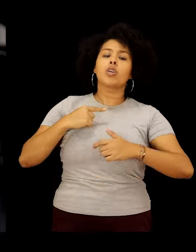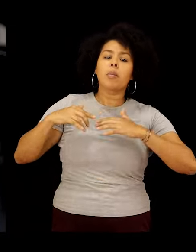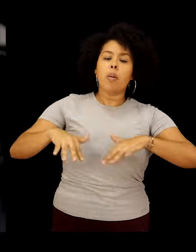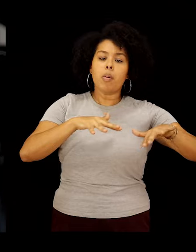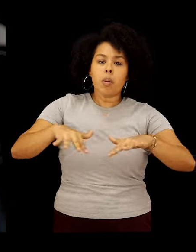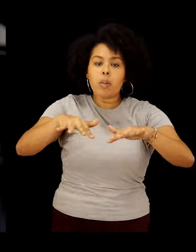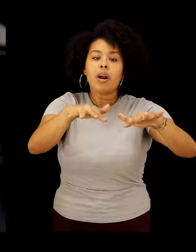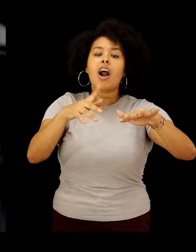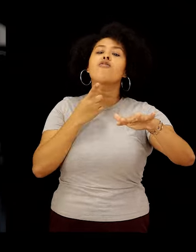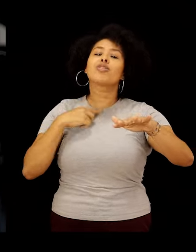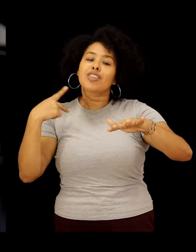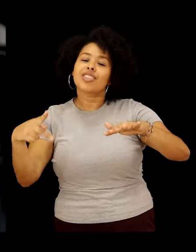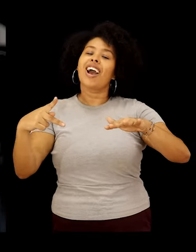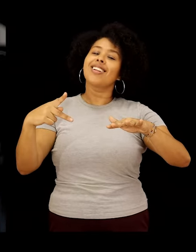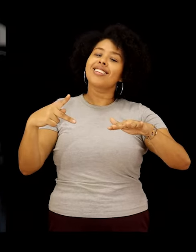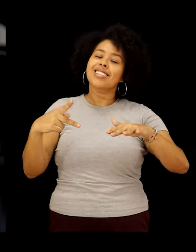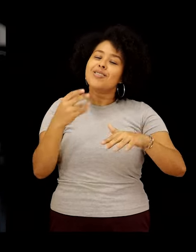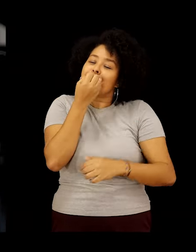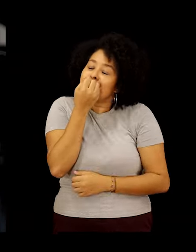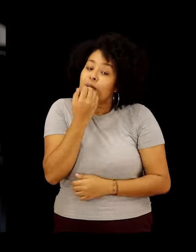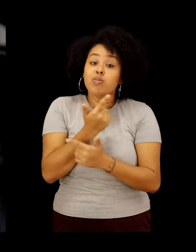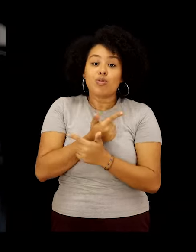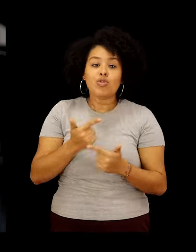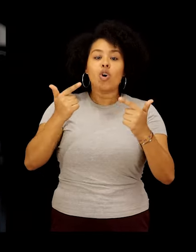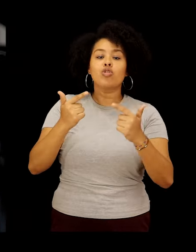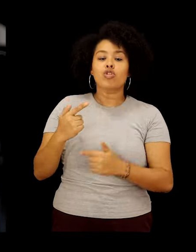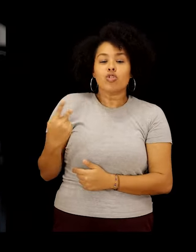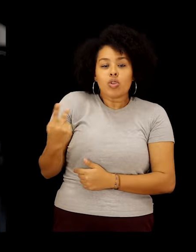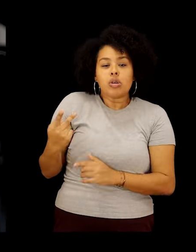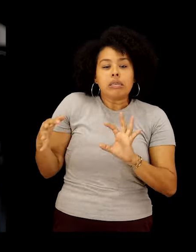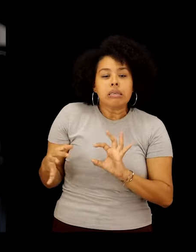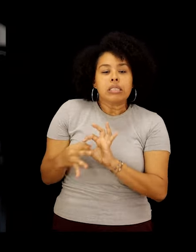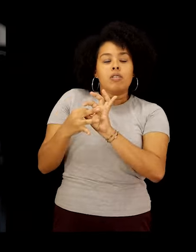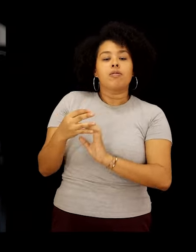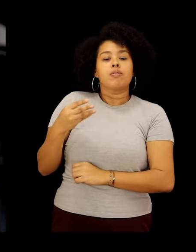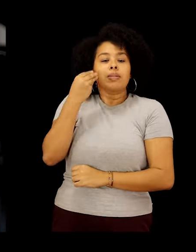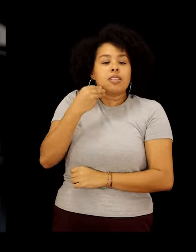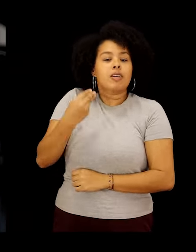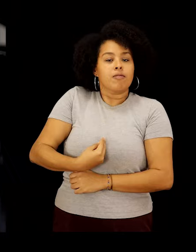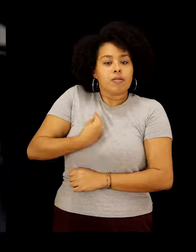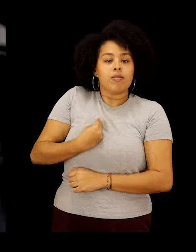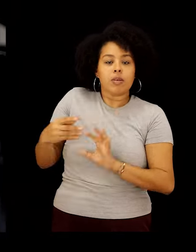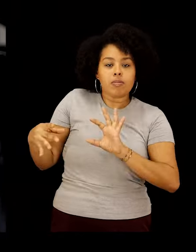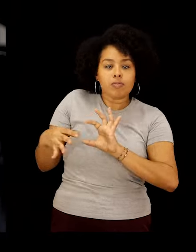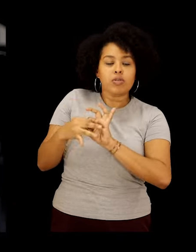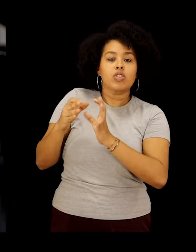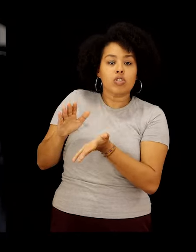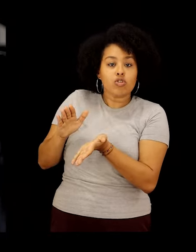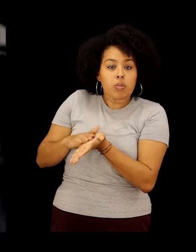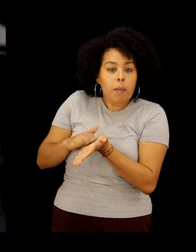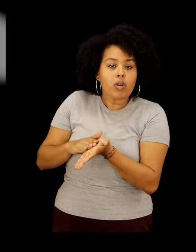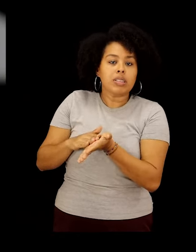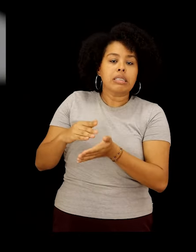uma vontade que ele tinha, sabe? Ainda bem que a gente pôde viver coisas que a gente se propôs. O tempo deixou a gente viver